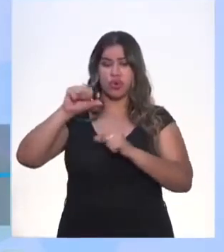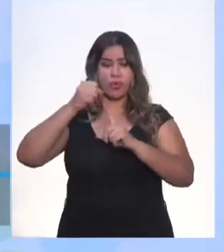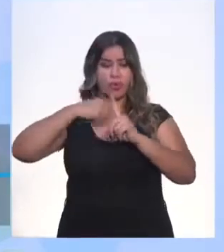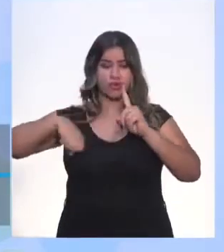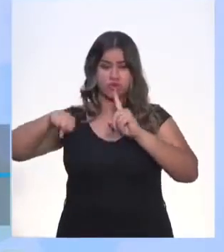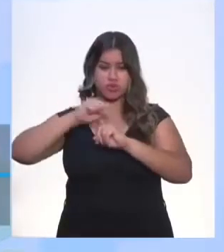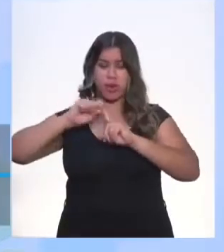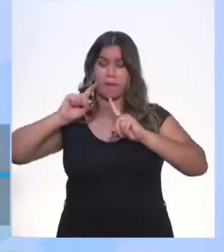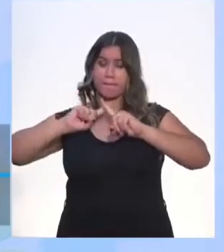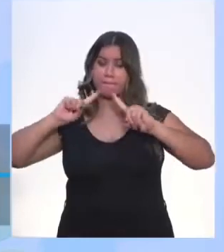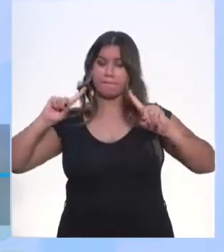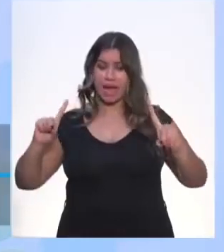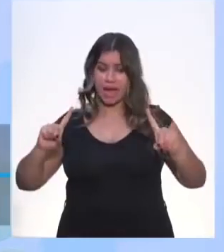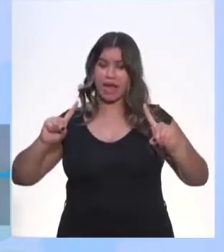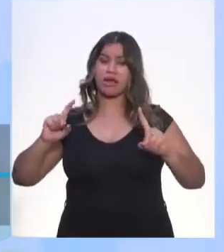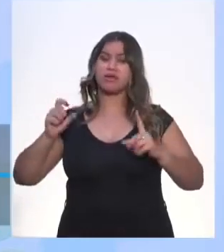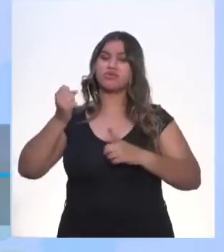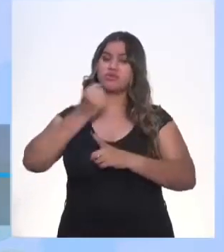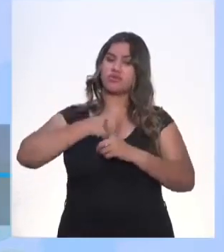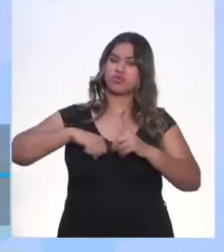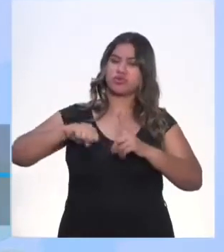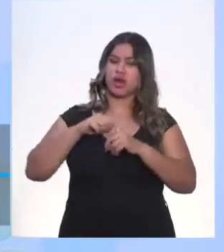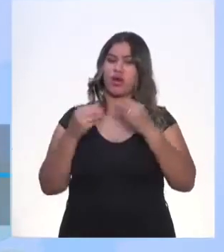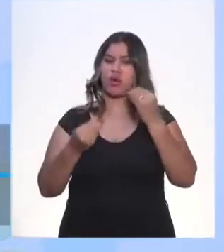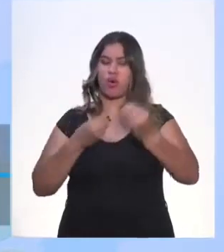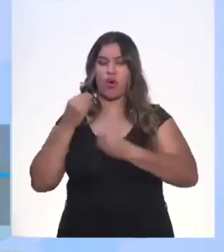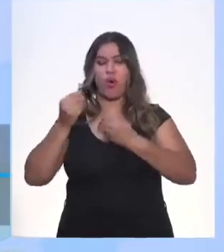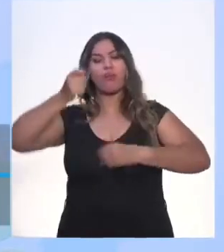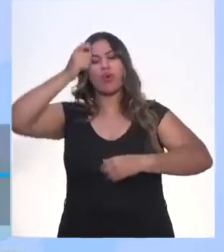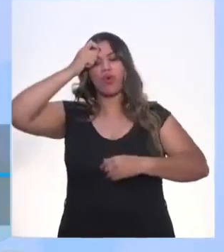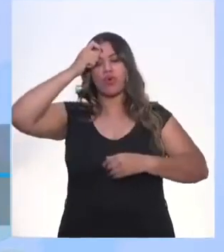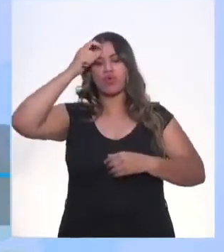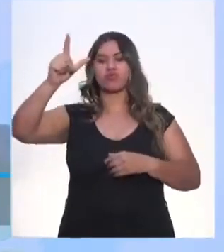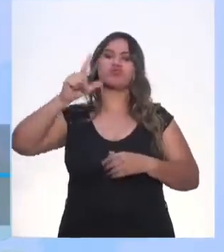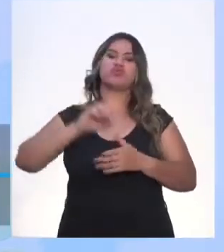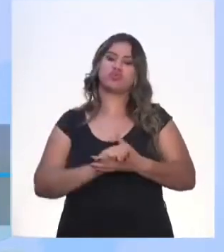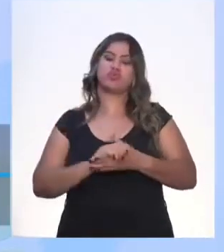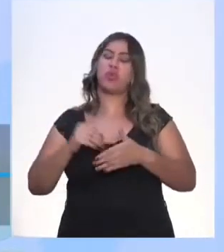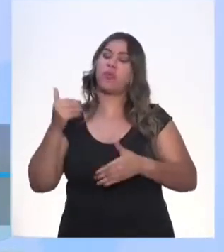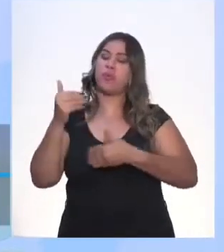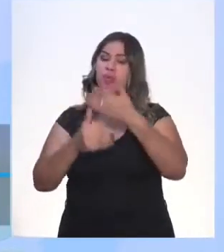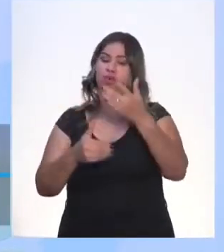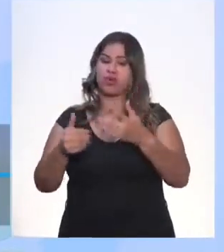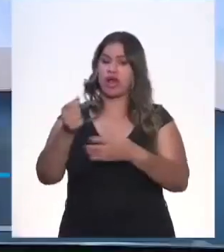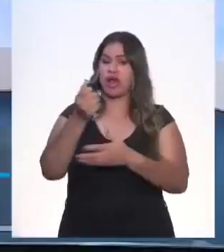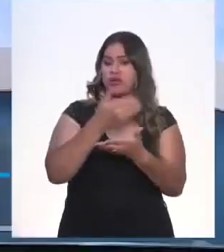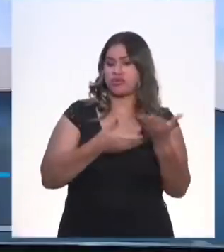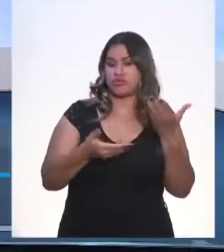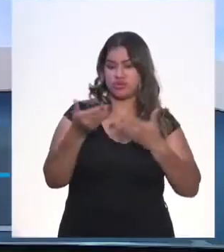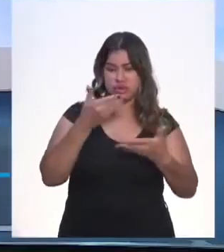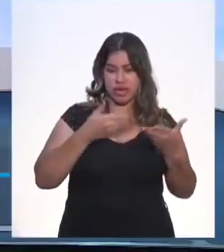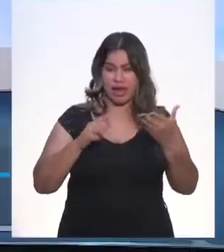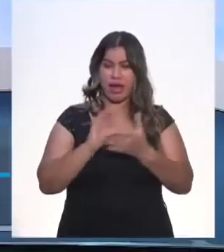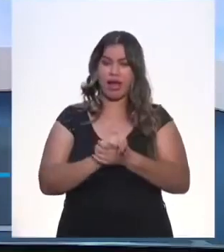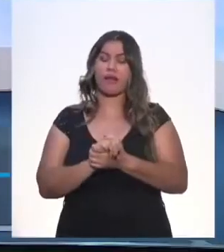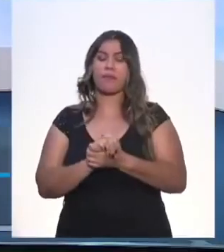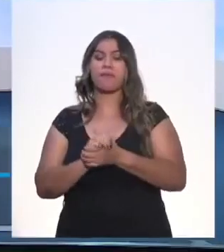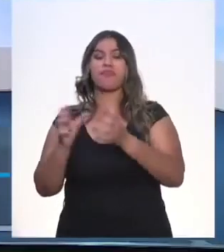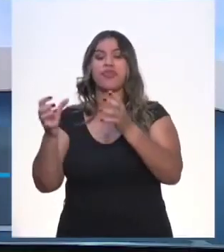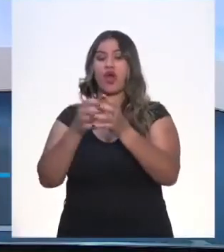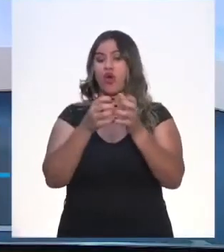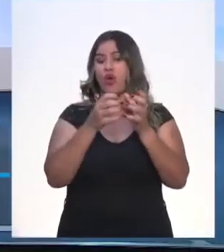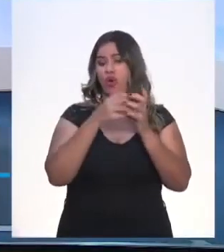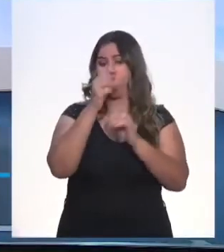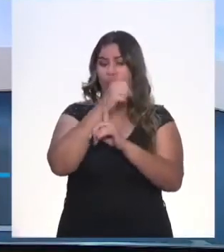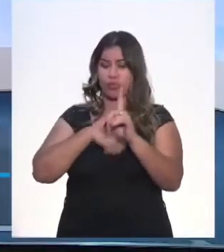essa sociedade, através da cultura, através dos processos de socialização, através dos grupos sociais